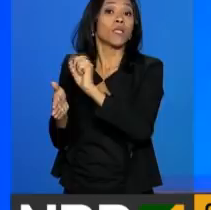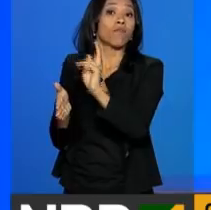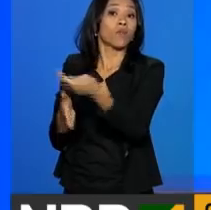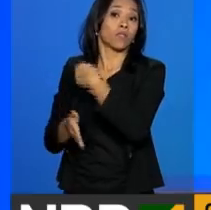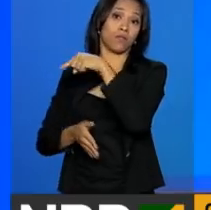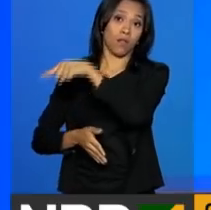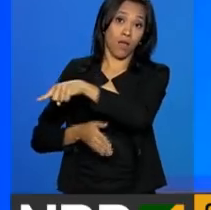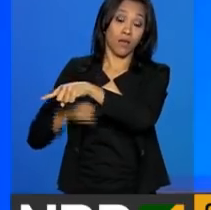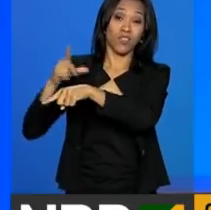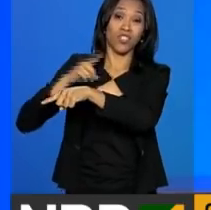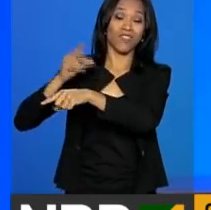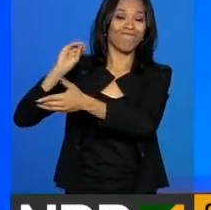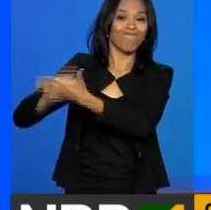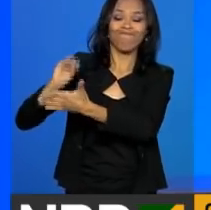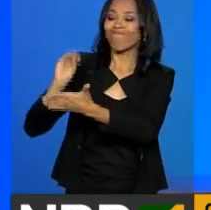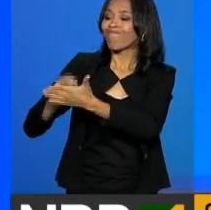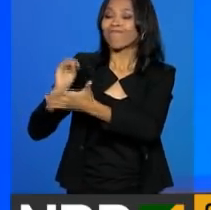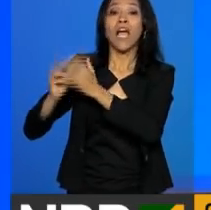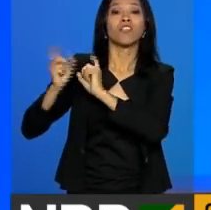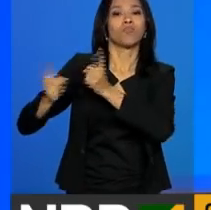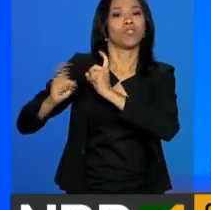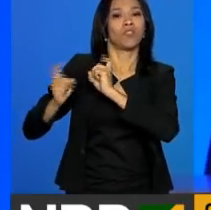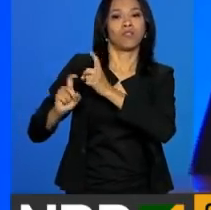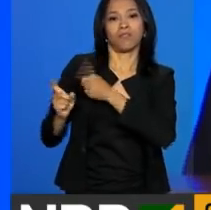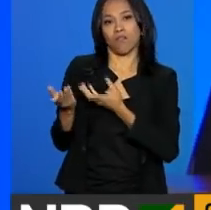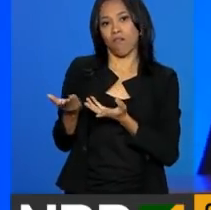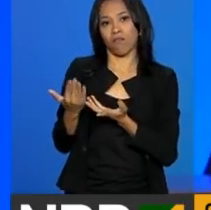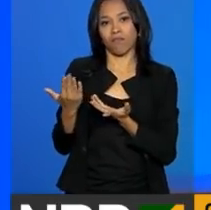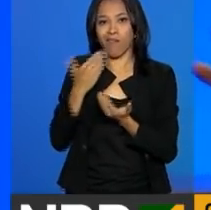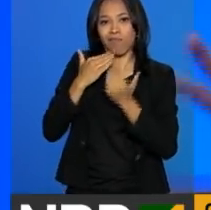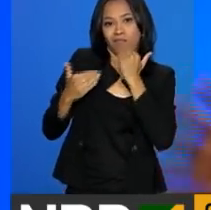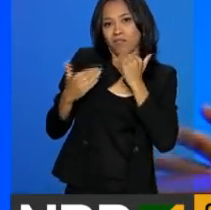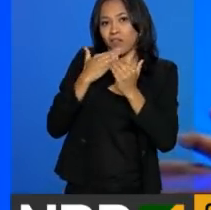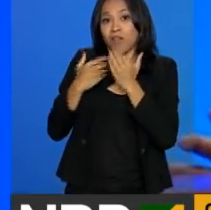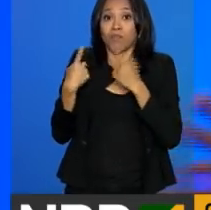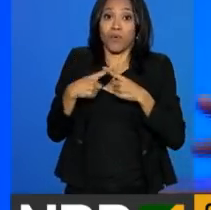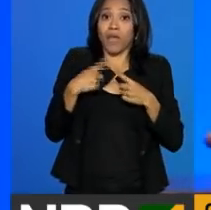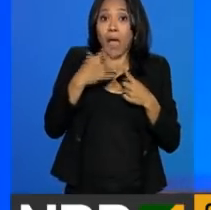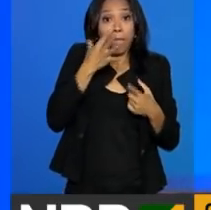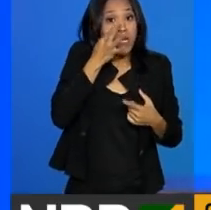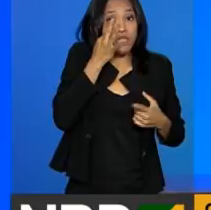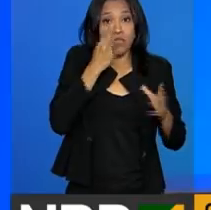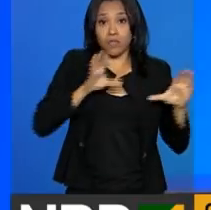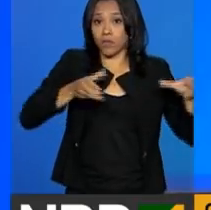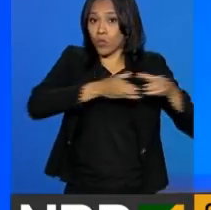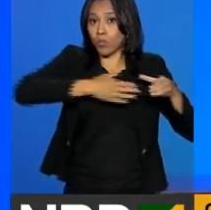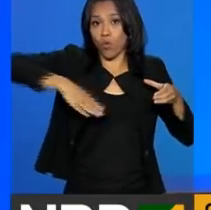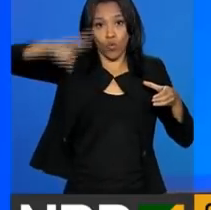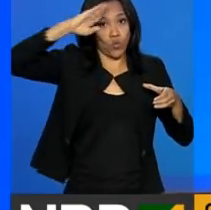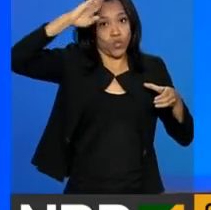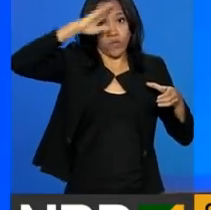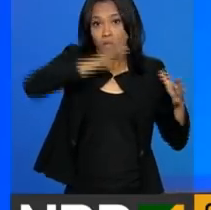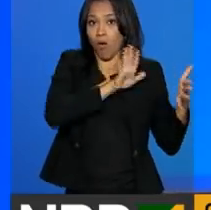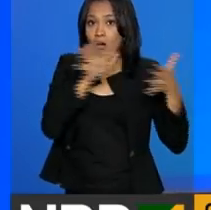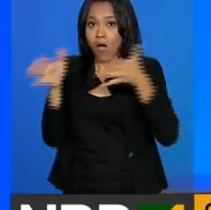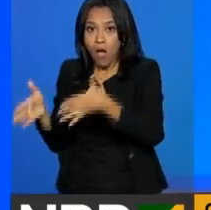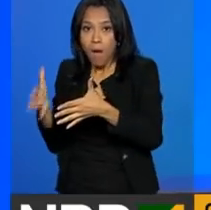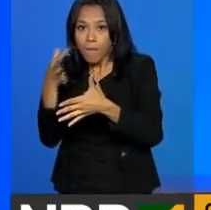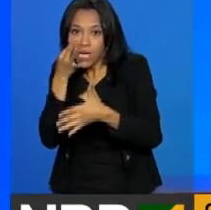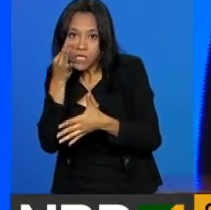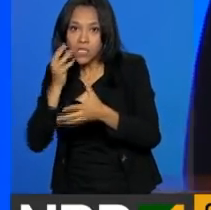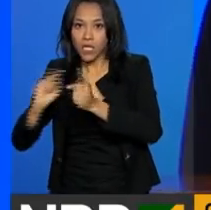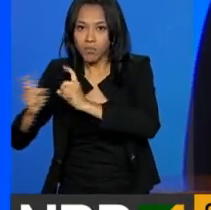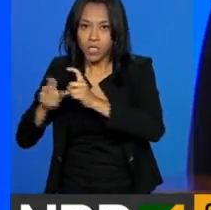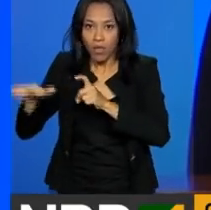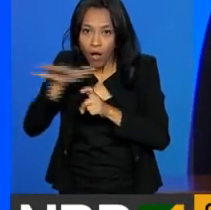dificuldade na administração da segurança pública porque a presença das forças federais não significava presença na condução administrativa